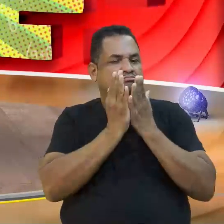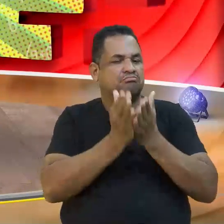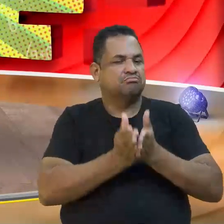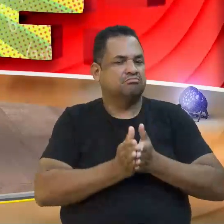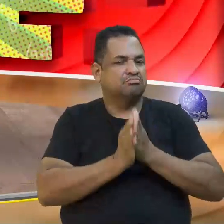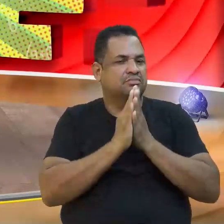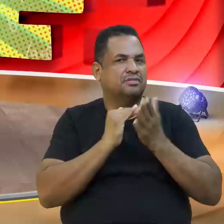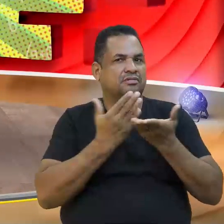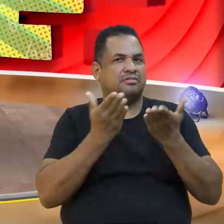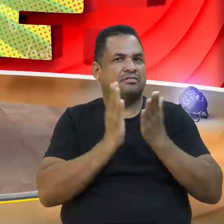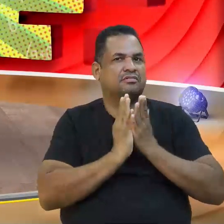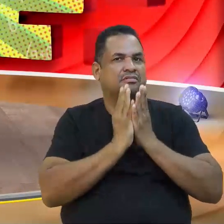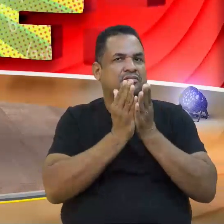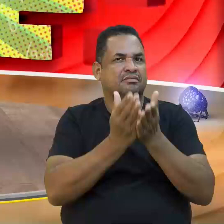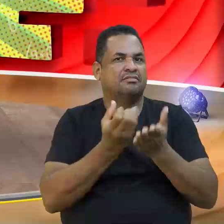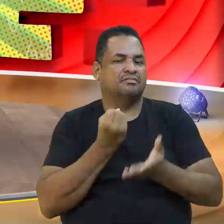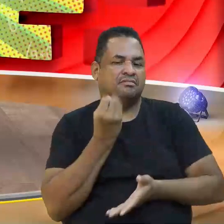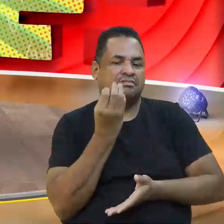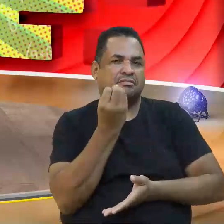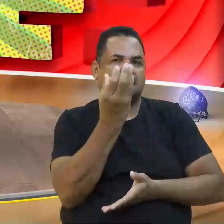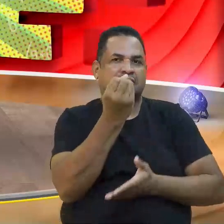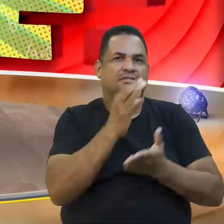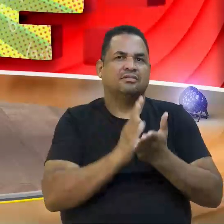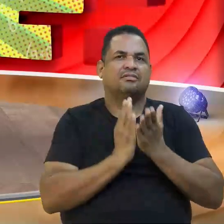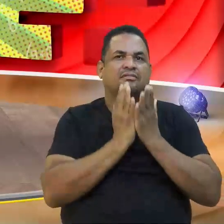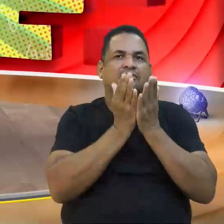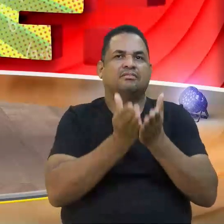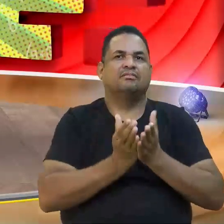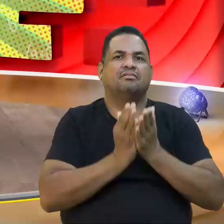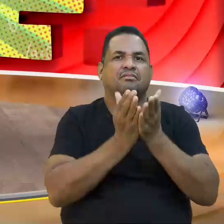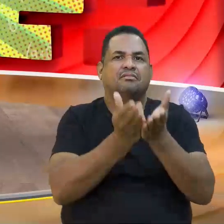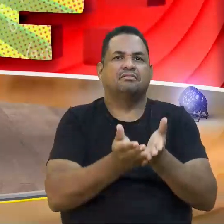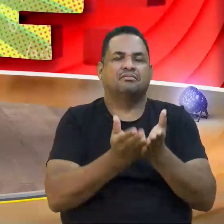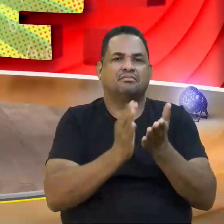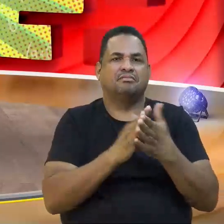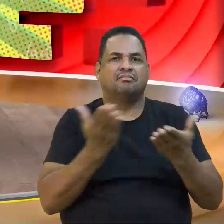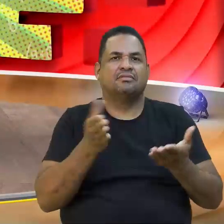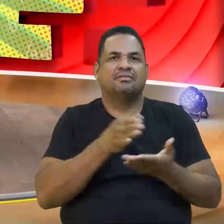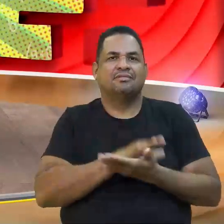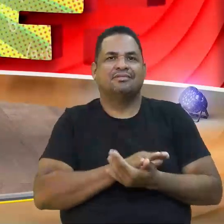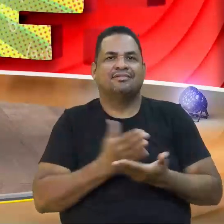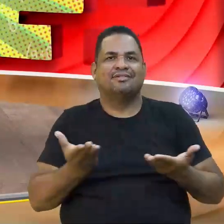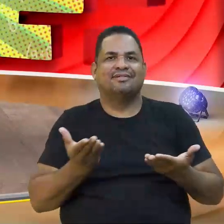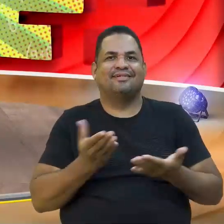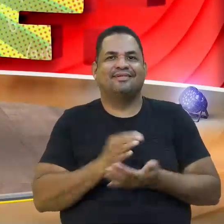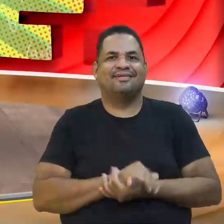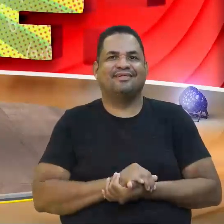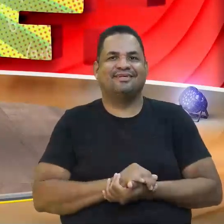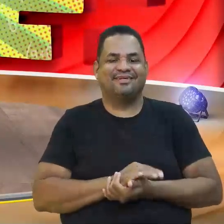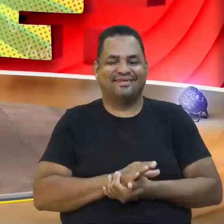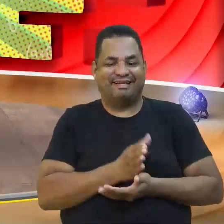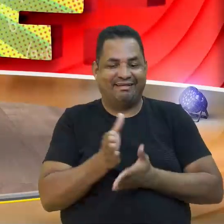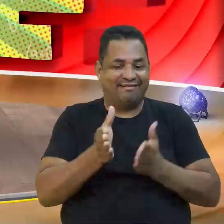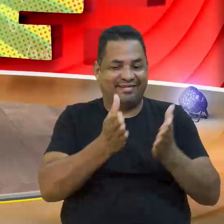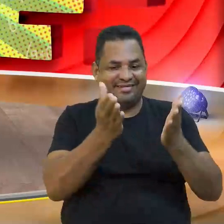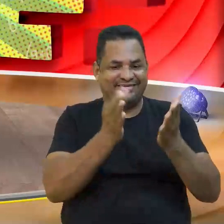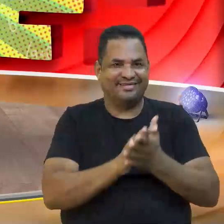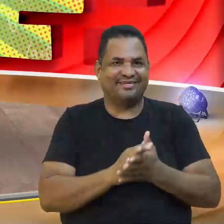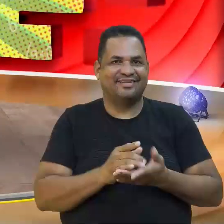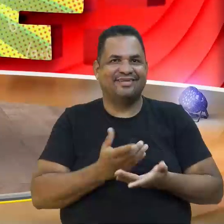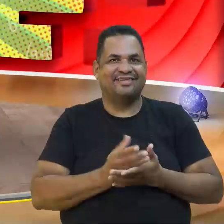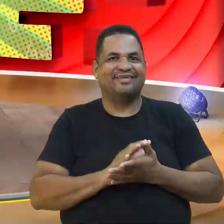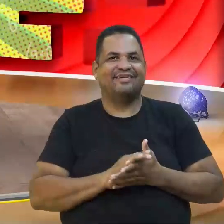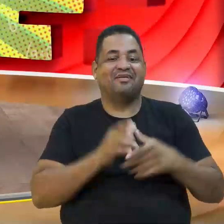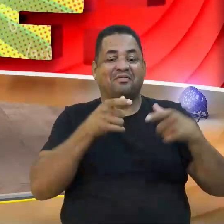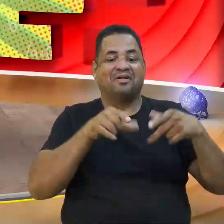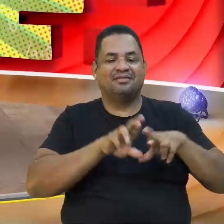nome lá do barco lá e querendo, né, levar a gente para lugares diferentes. Qual barco? No barco, que você queria navegar lá no barco.